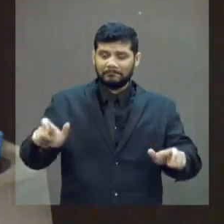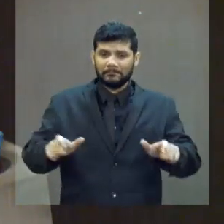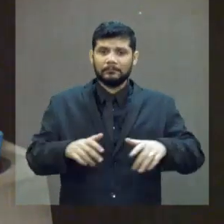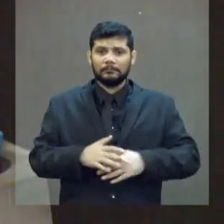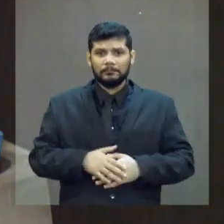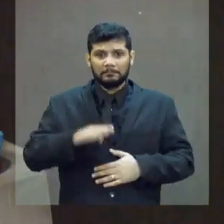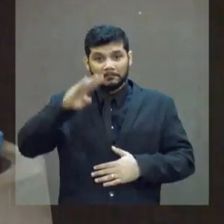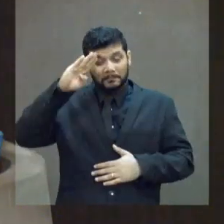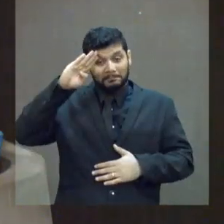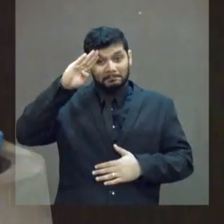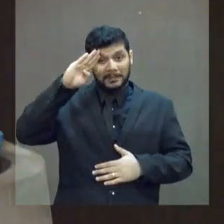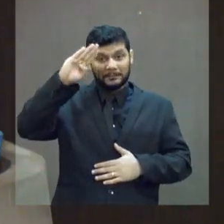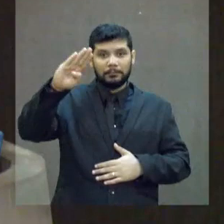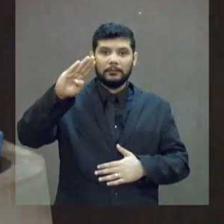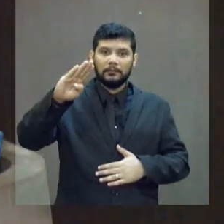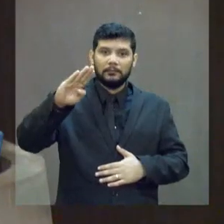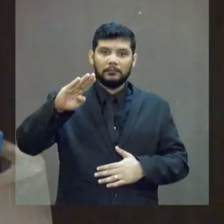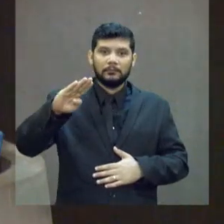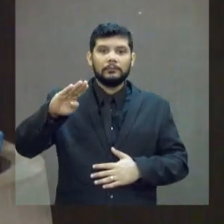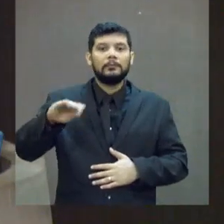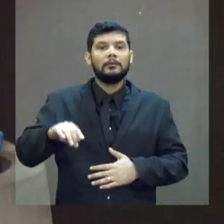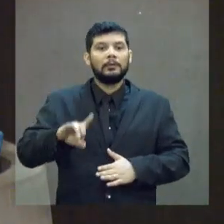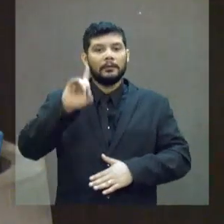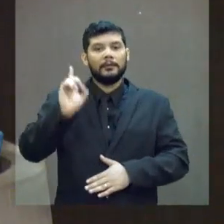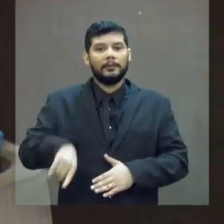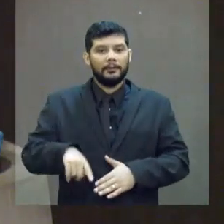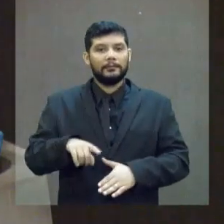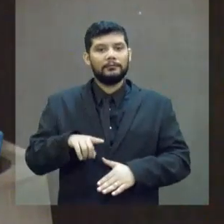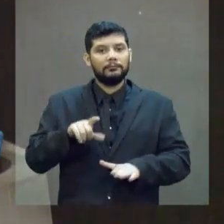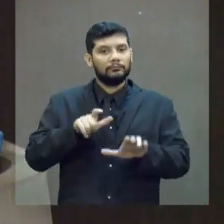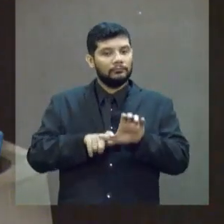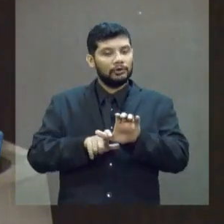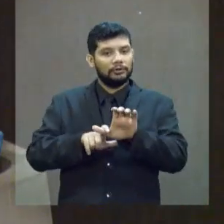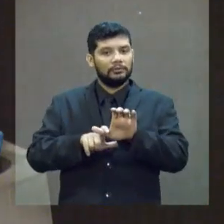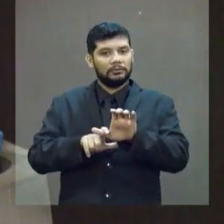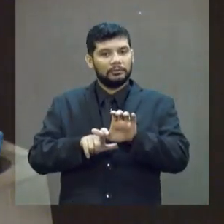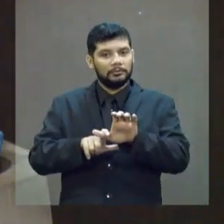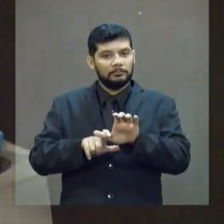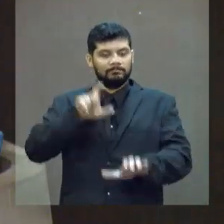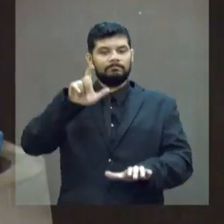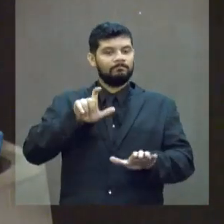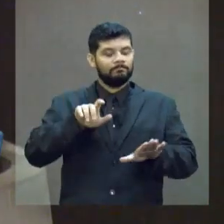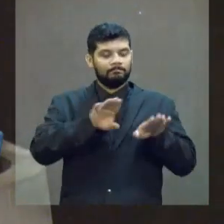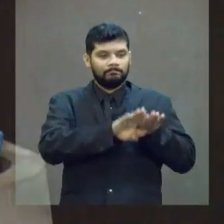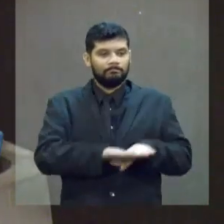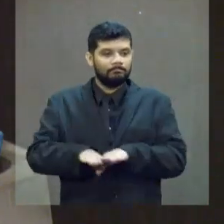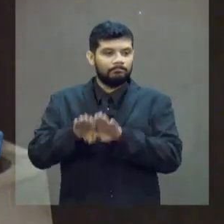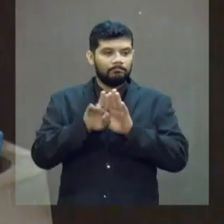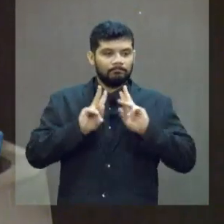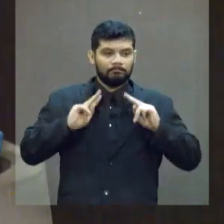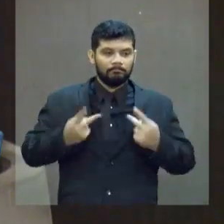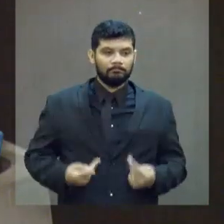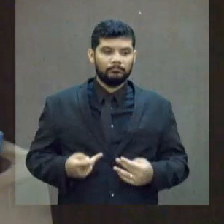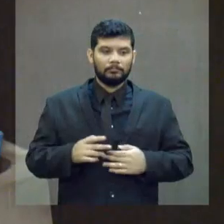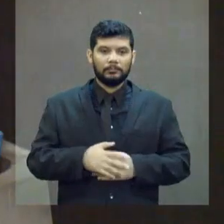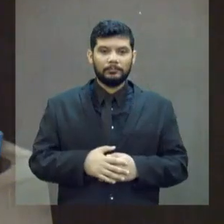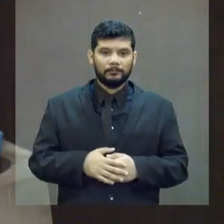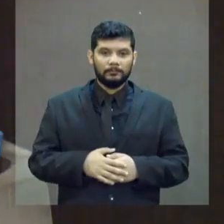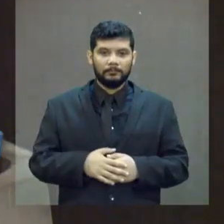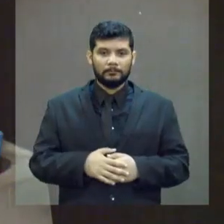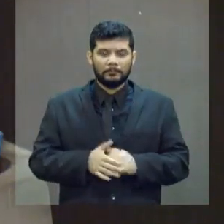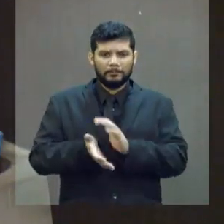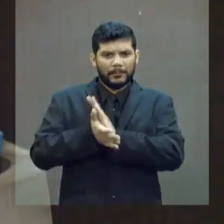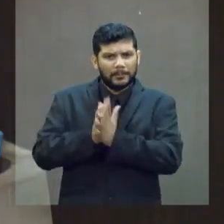sobretudo, o primado da dignidade humana. Que o preconceito e a